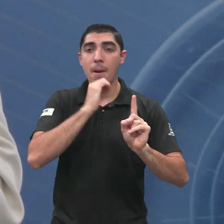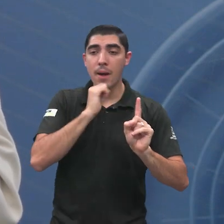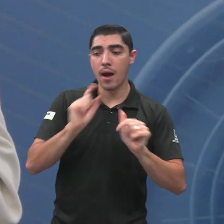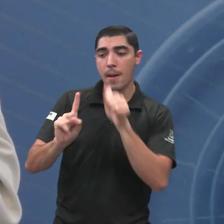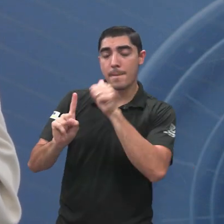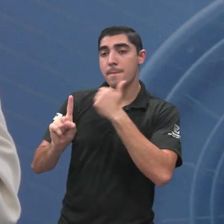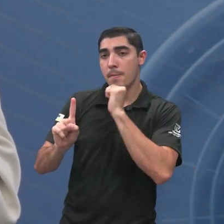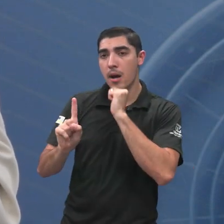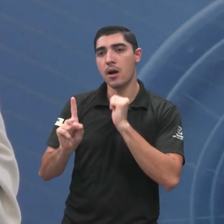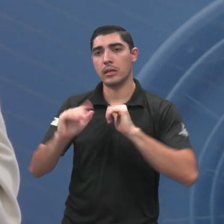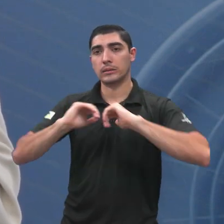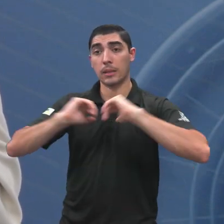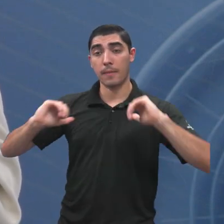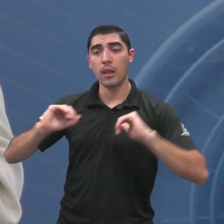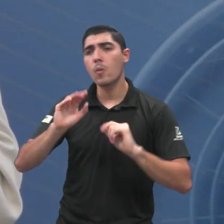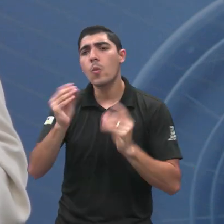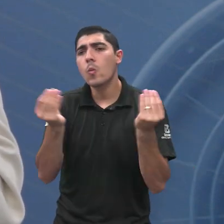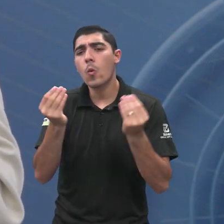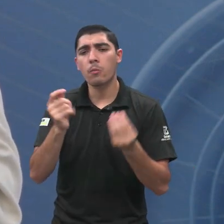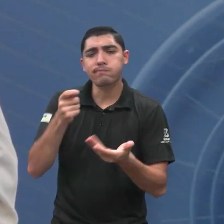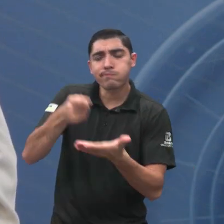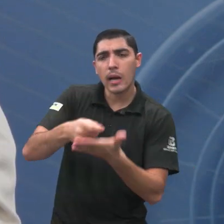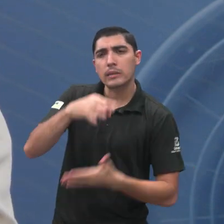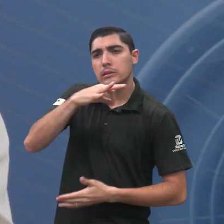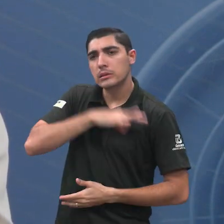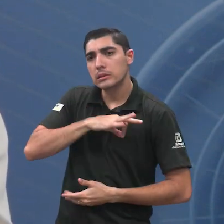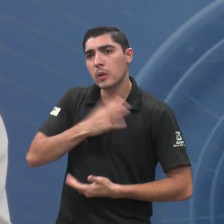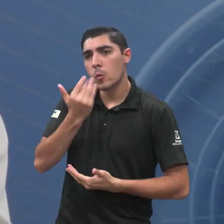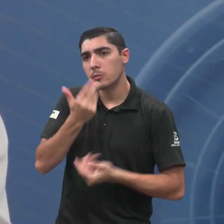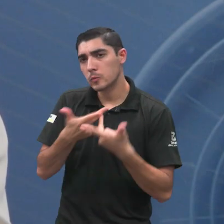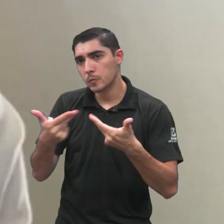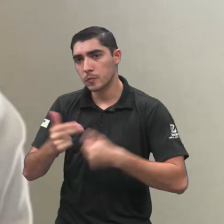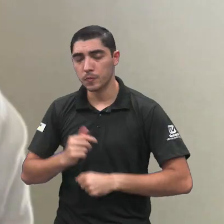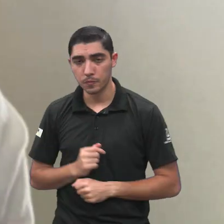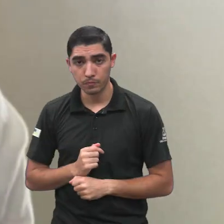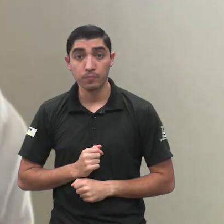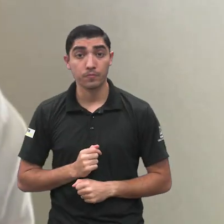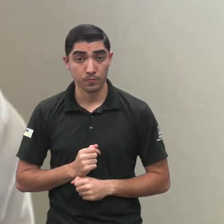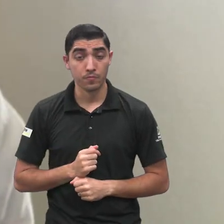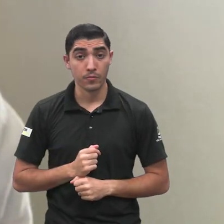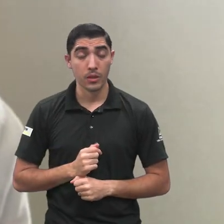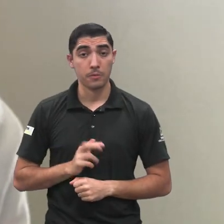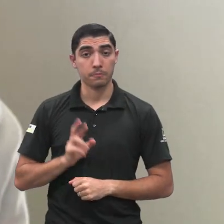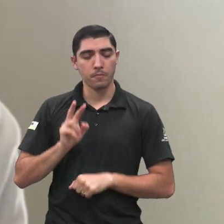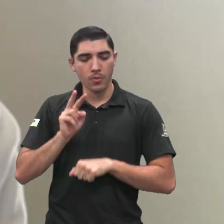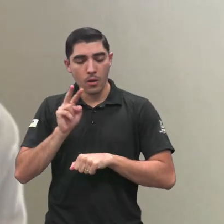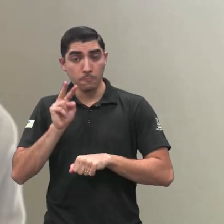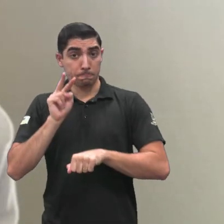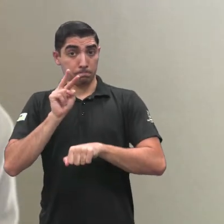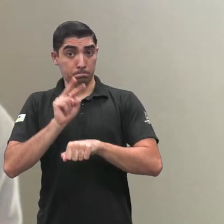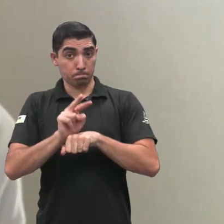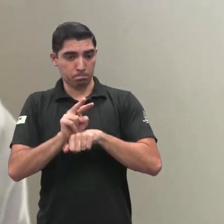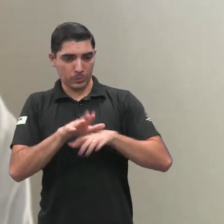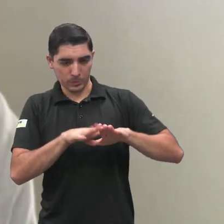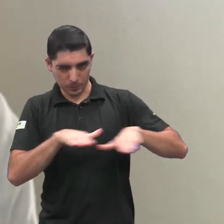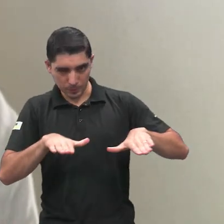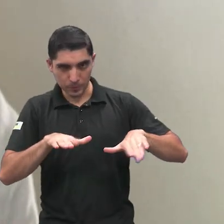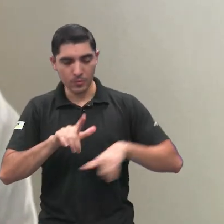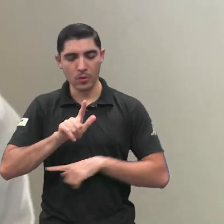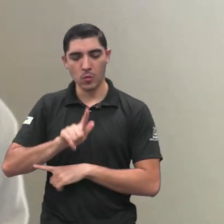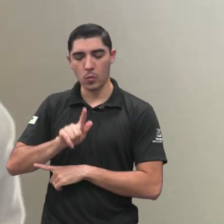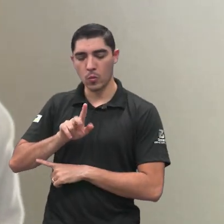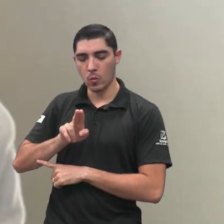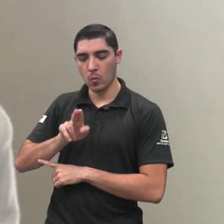separados. A pensão alimentícia, como fica? Vamos acompanhar. A guarda, por si, ela é uma nomenclatura que